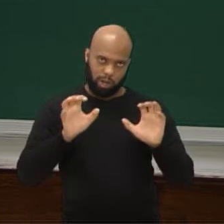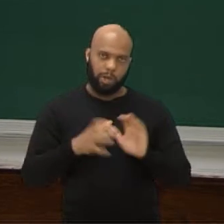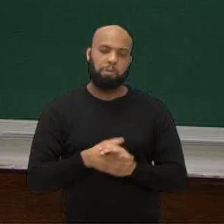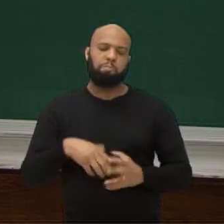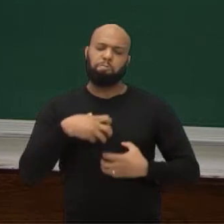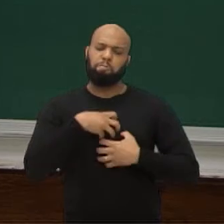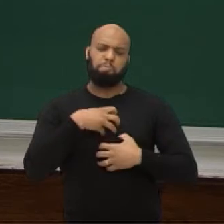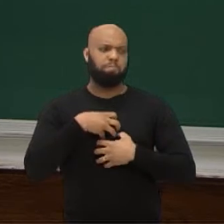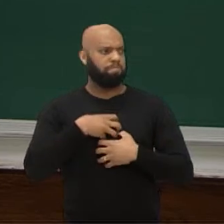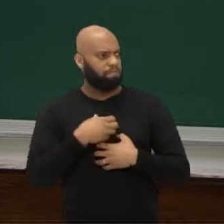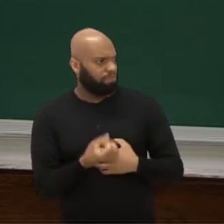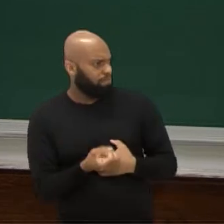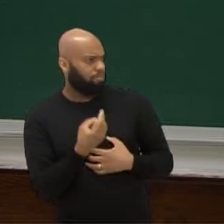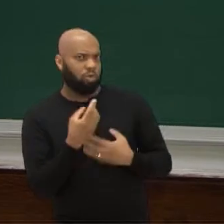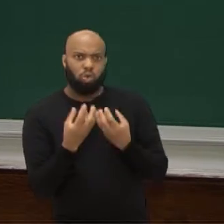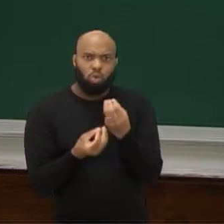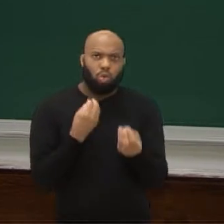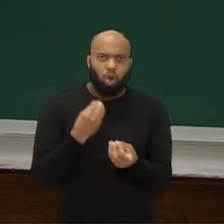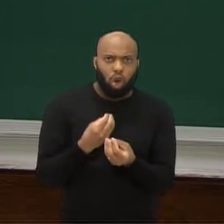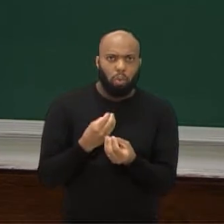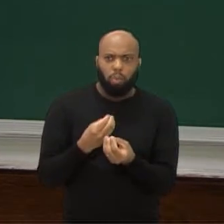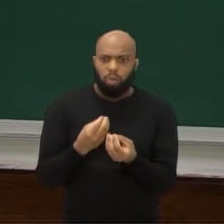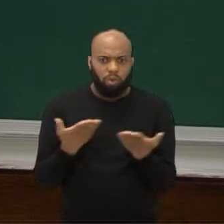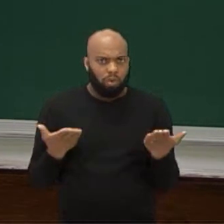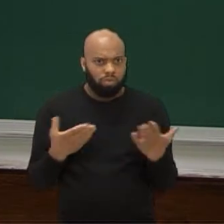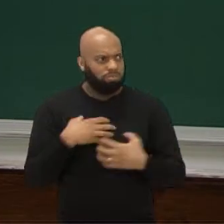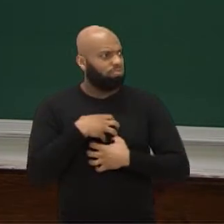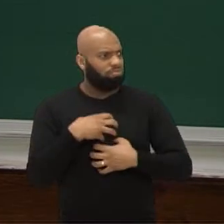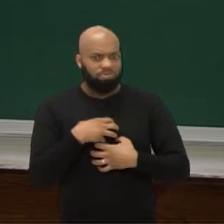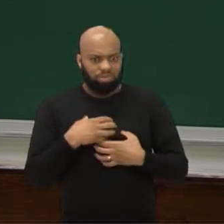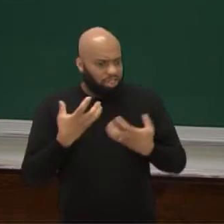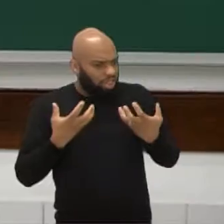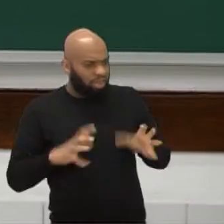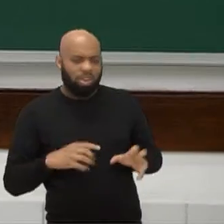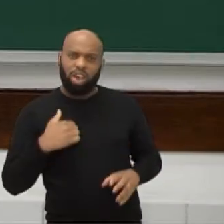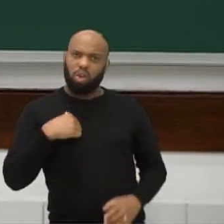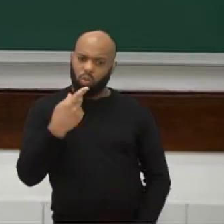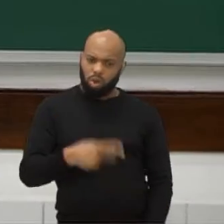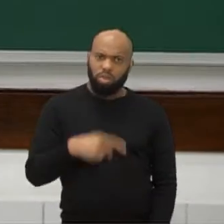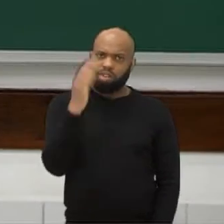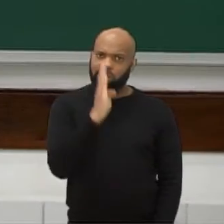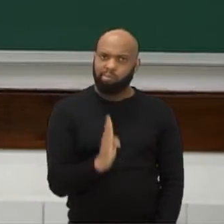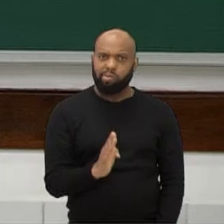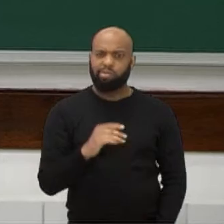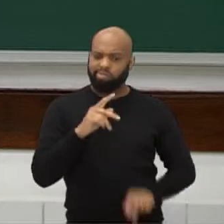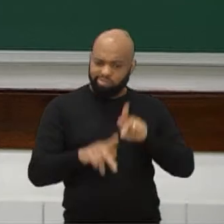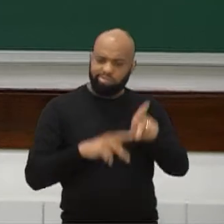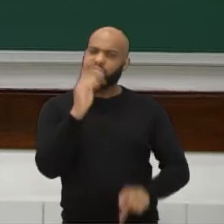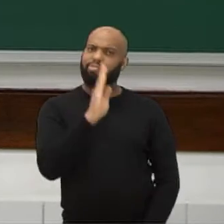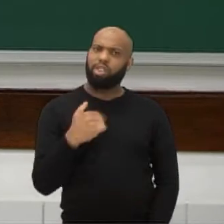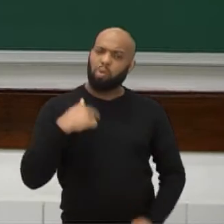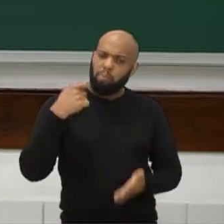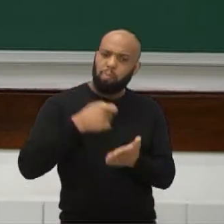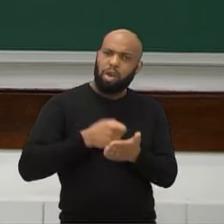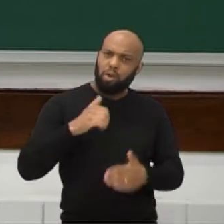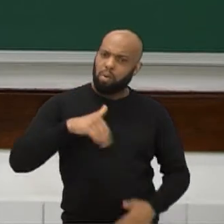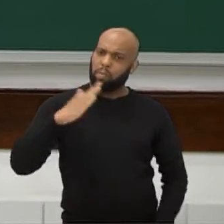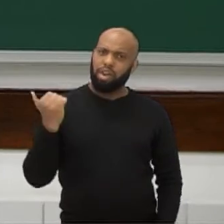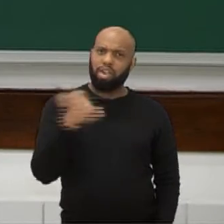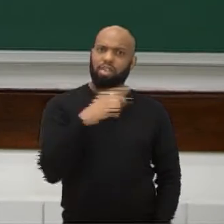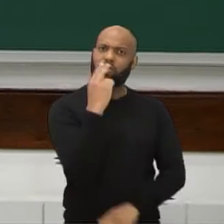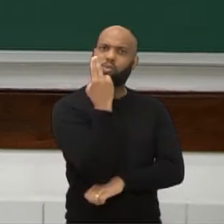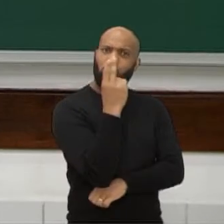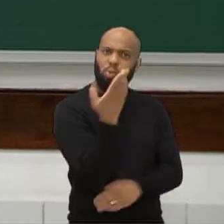aquele sentimento mesmo assim de, vamos dizer até aqui, de indignação, né? Puxa, eu sou brasileiro aqui e estou pagando mais